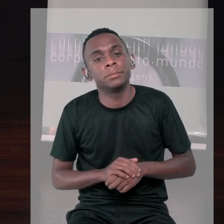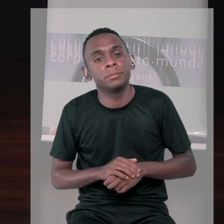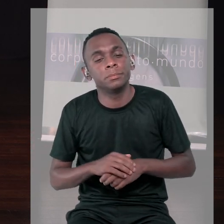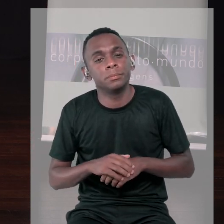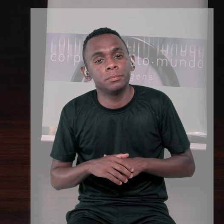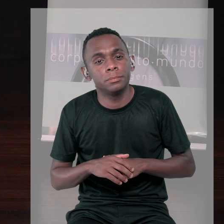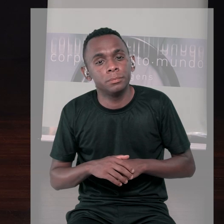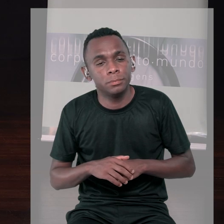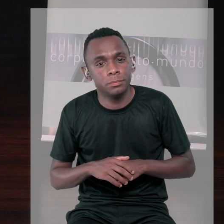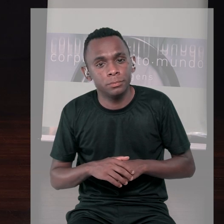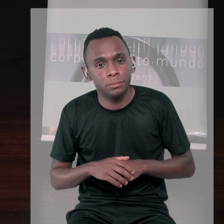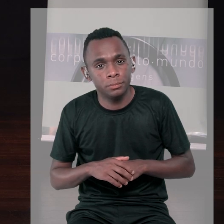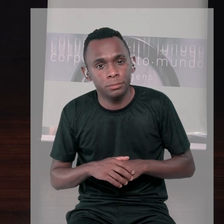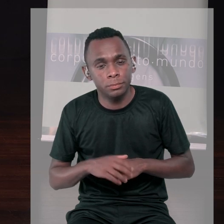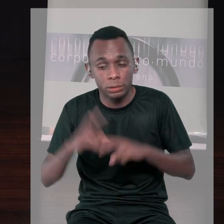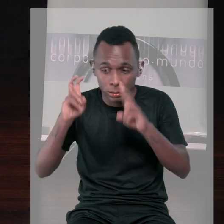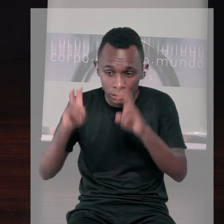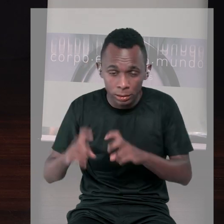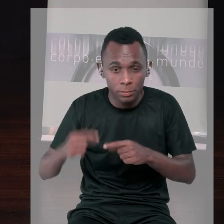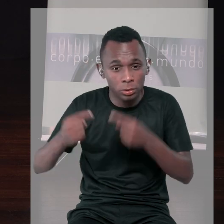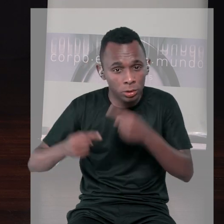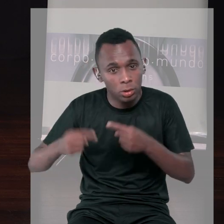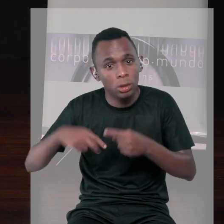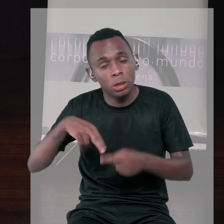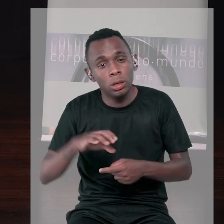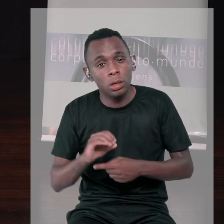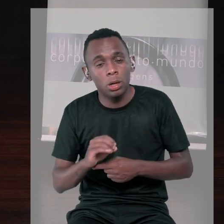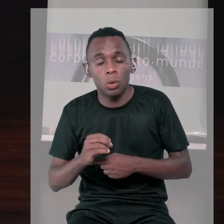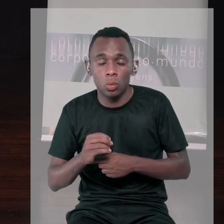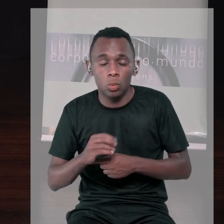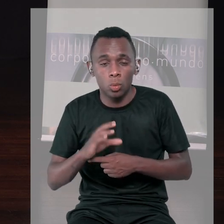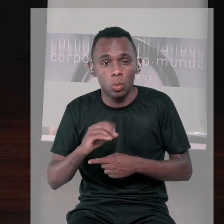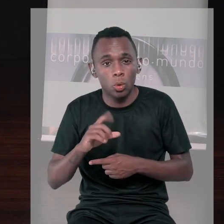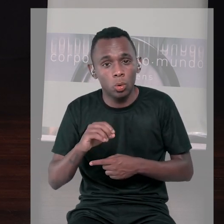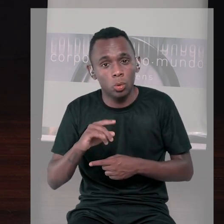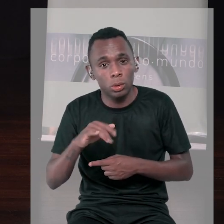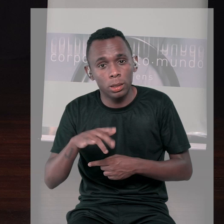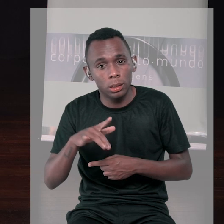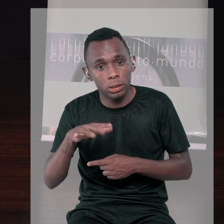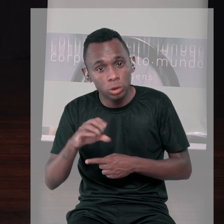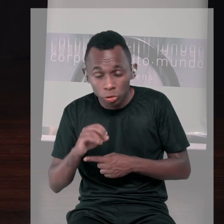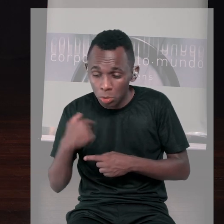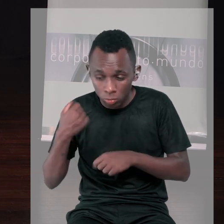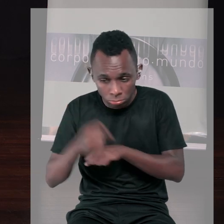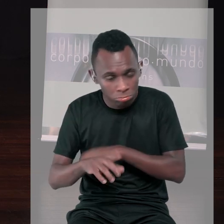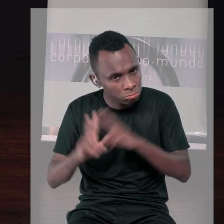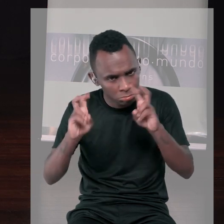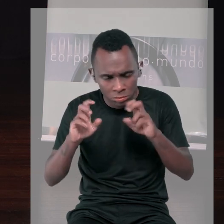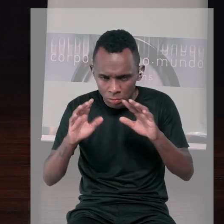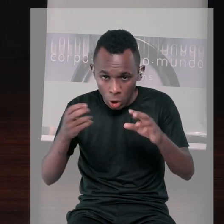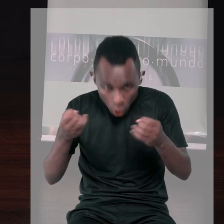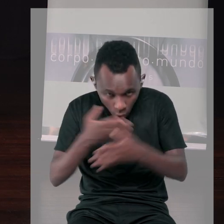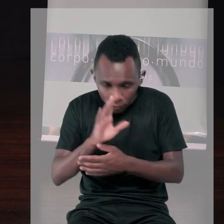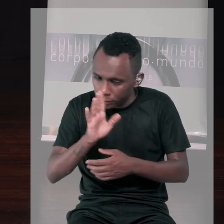Debates sobre o neocolonialismo, enfim, do decolonial. Eu não sou um conhecedor desses temas, então, né, eu não vou falar especificamente sobre